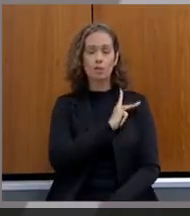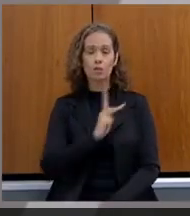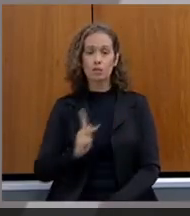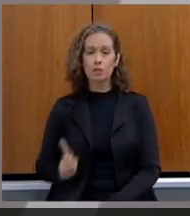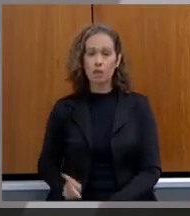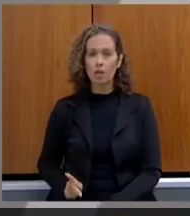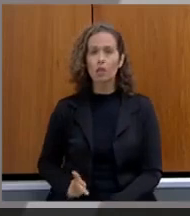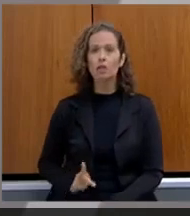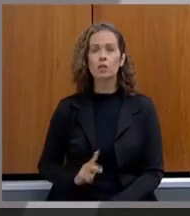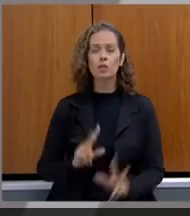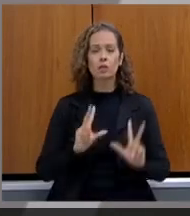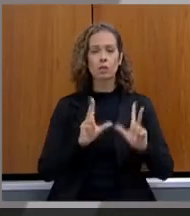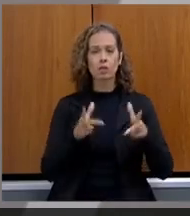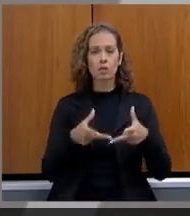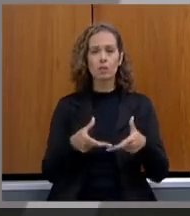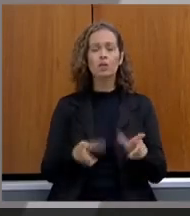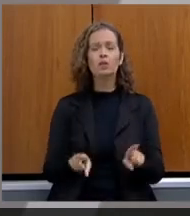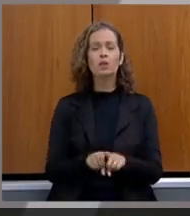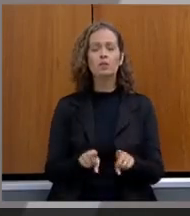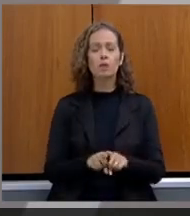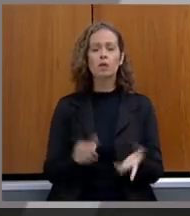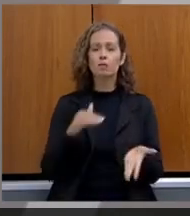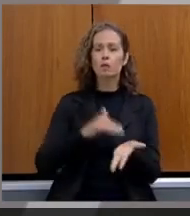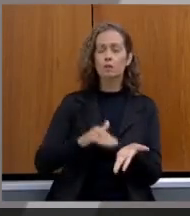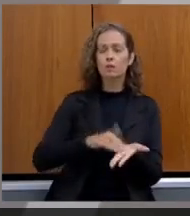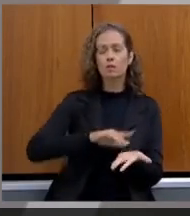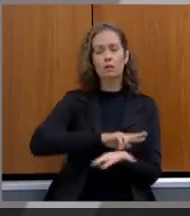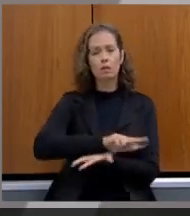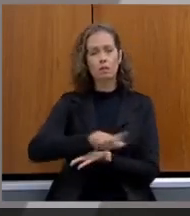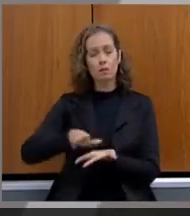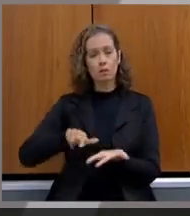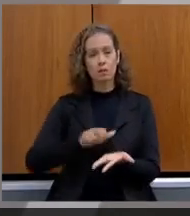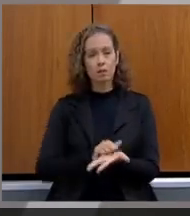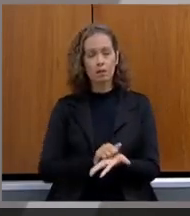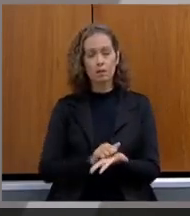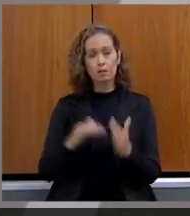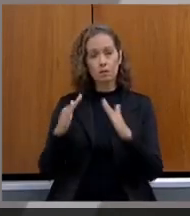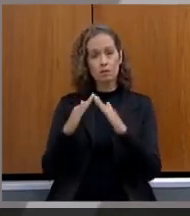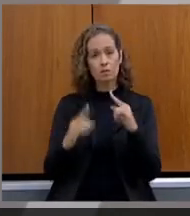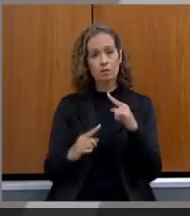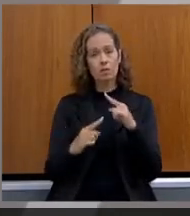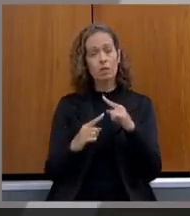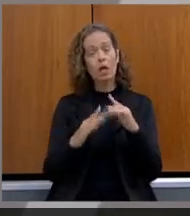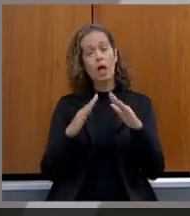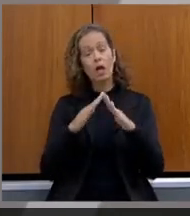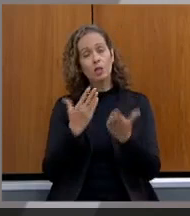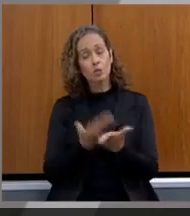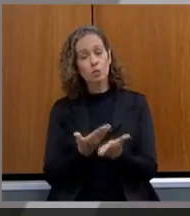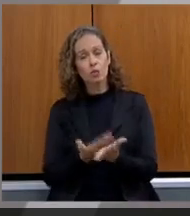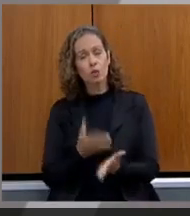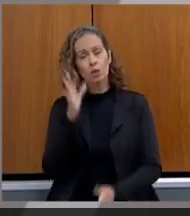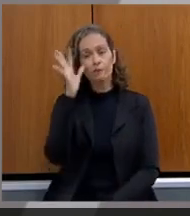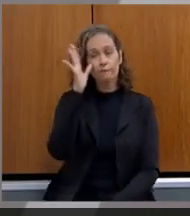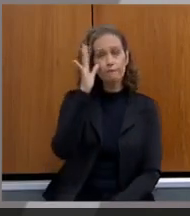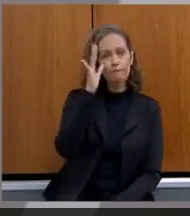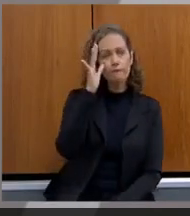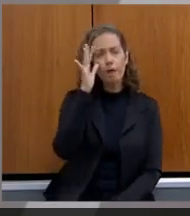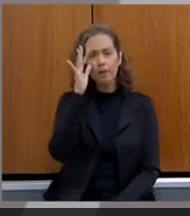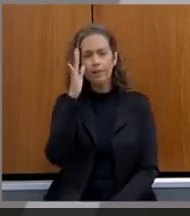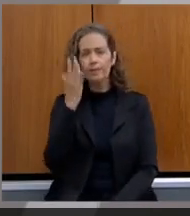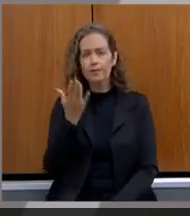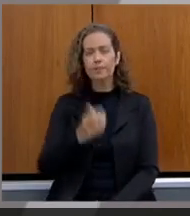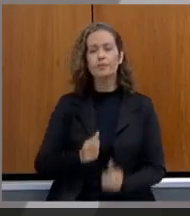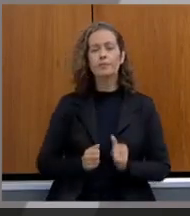as lideranças indígenas né com os secretários lá na escola vendo de perto né tivemos a